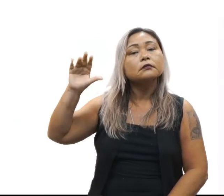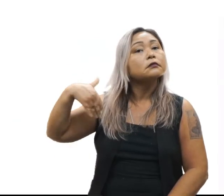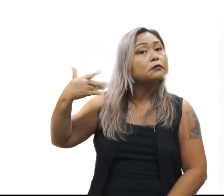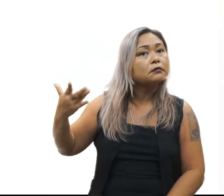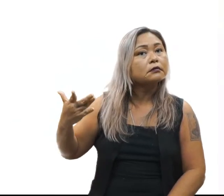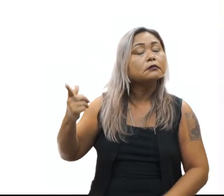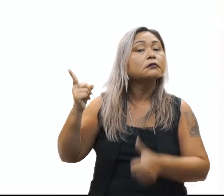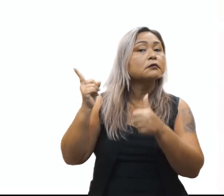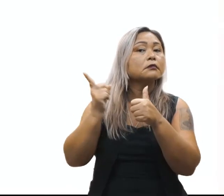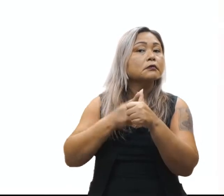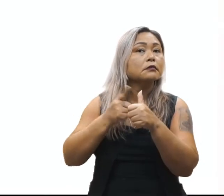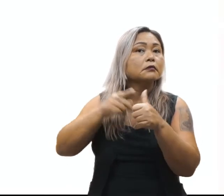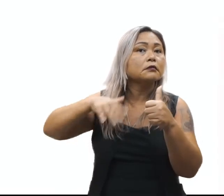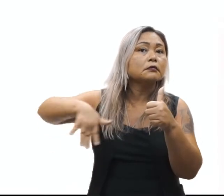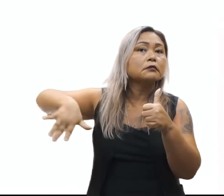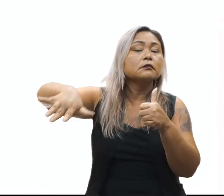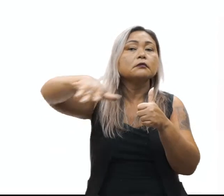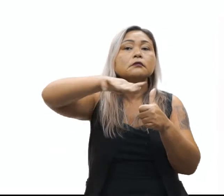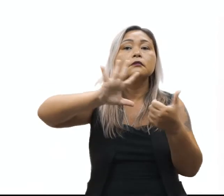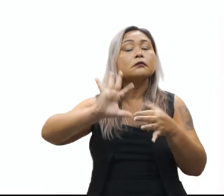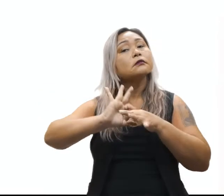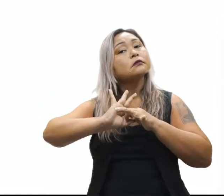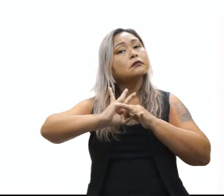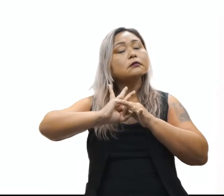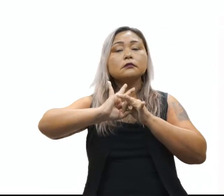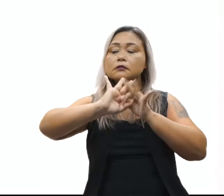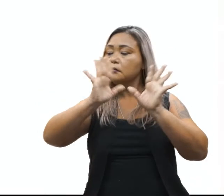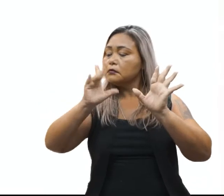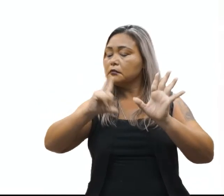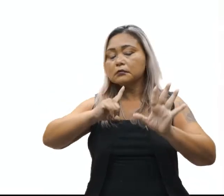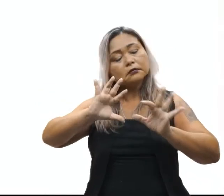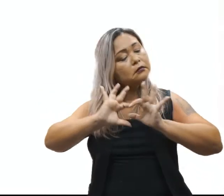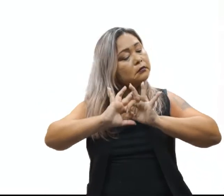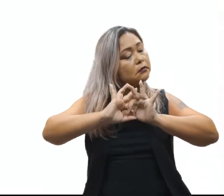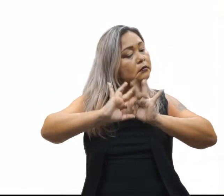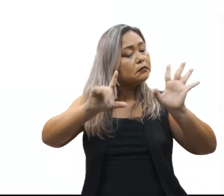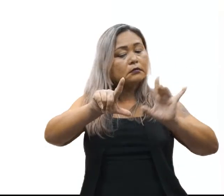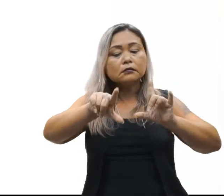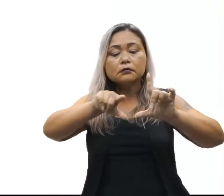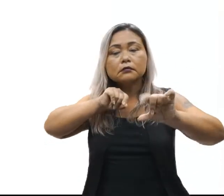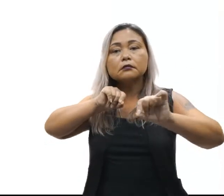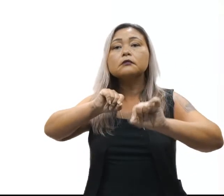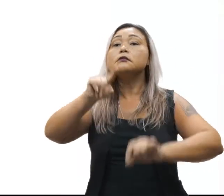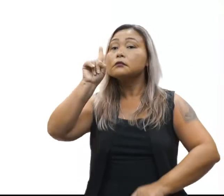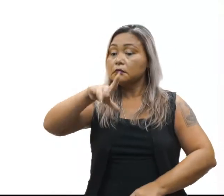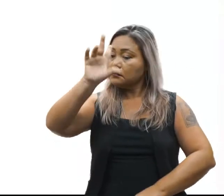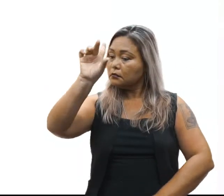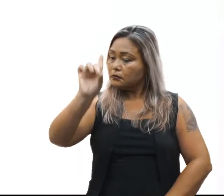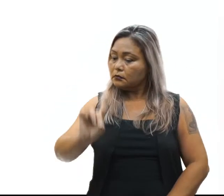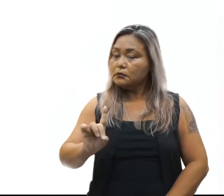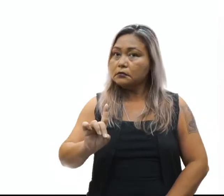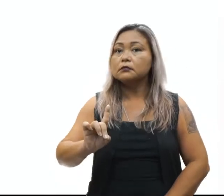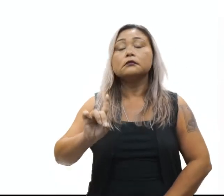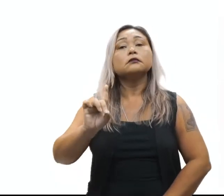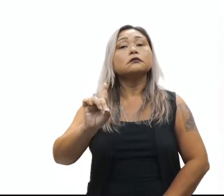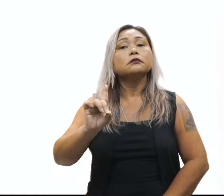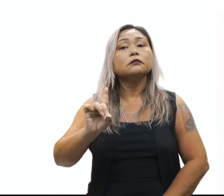Primeira dimensão é o direito à liberdade, né? Ou seja, é um direito que foi